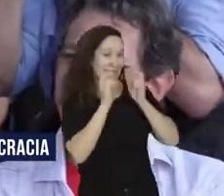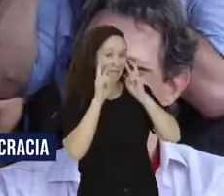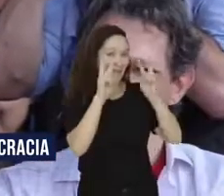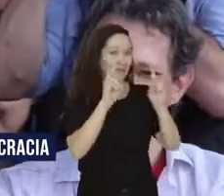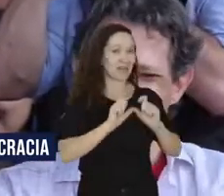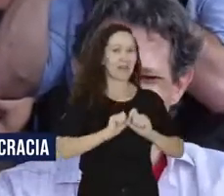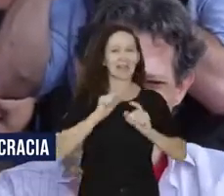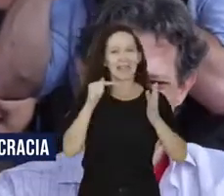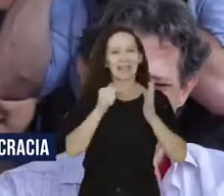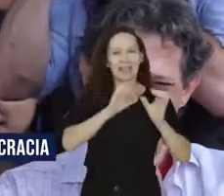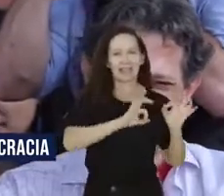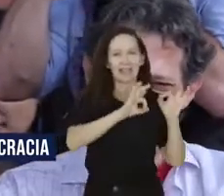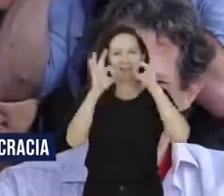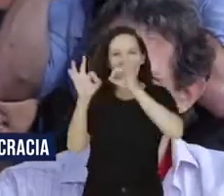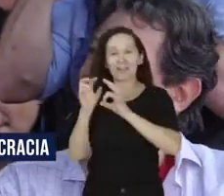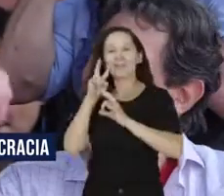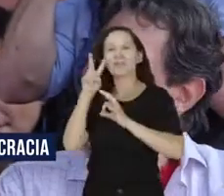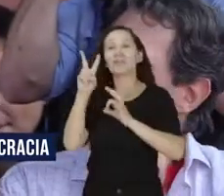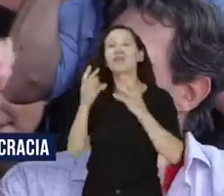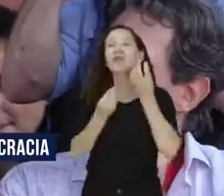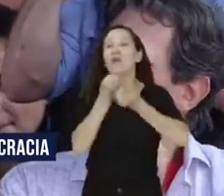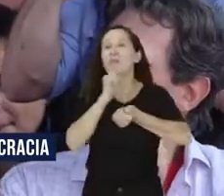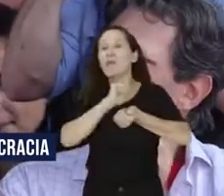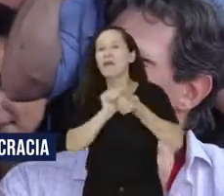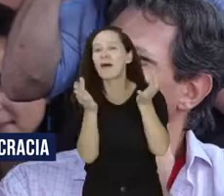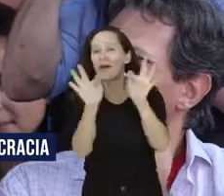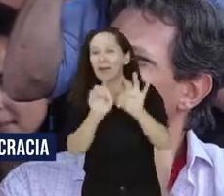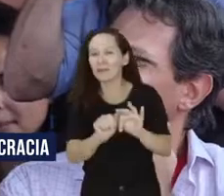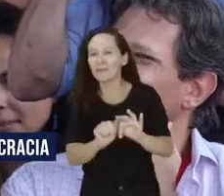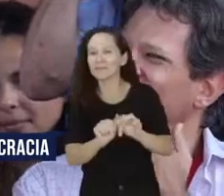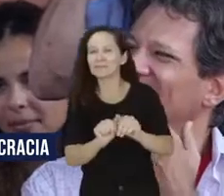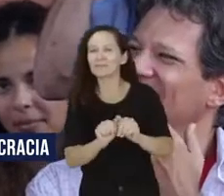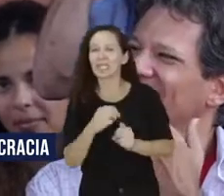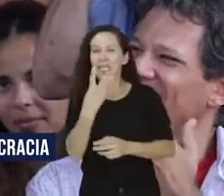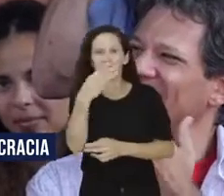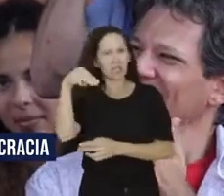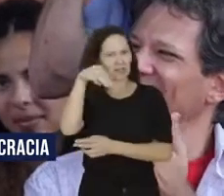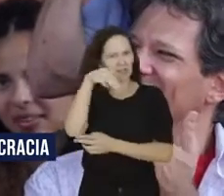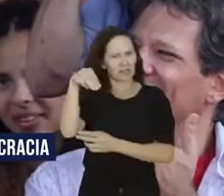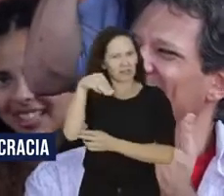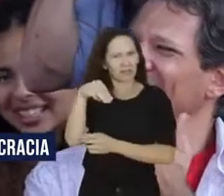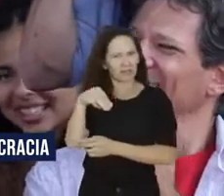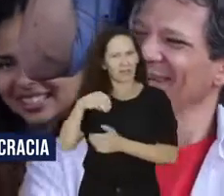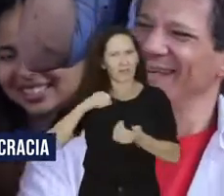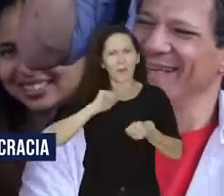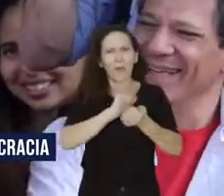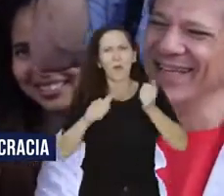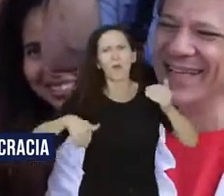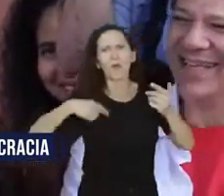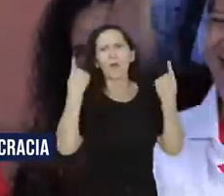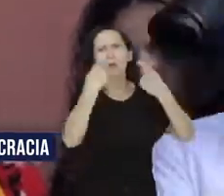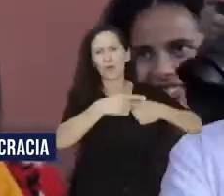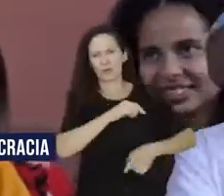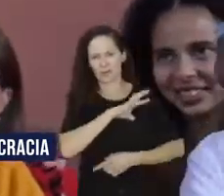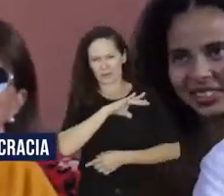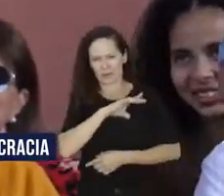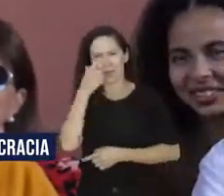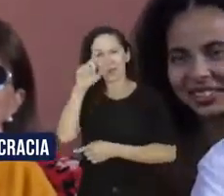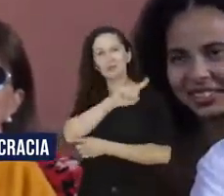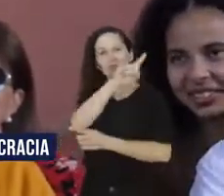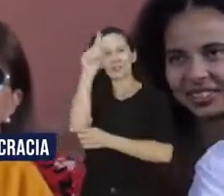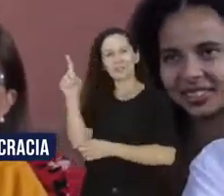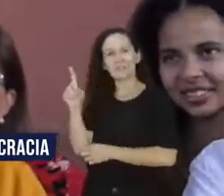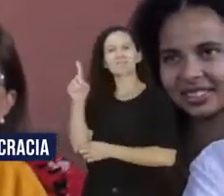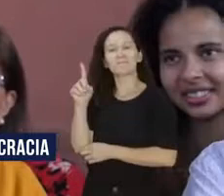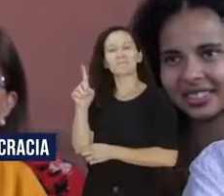o resultado do jogo. Porque a Portuguesa, aos 3 minutos, marcou o gol contra o Corinthians. Outro dia, jogando pela Libertadores,